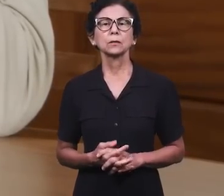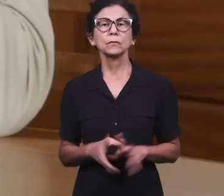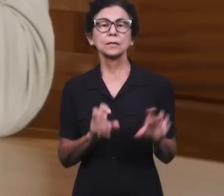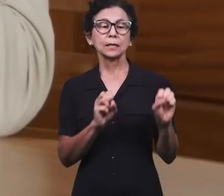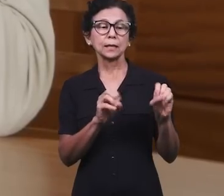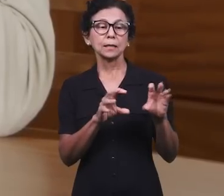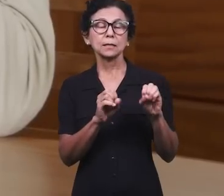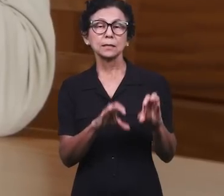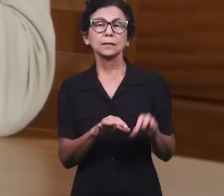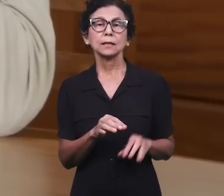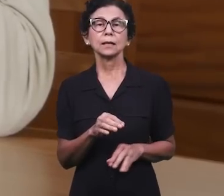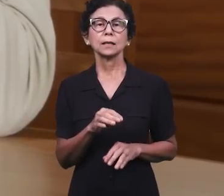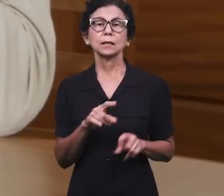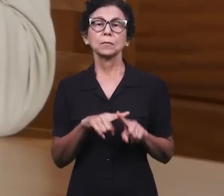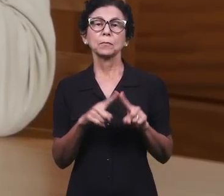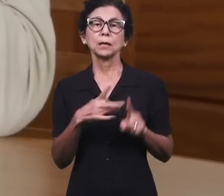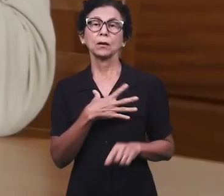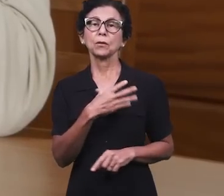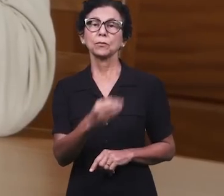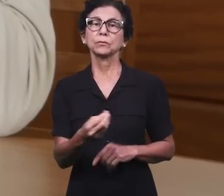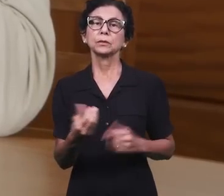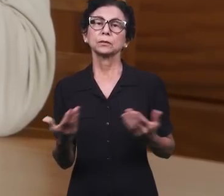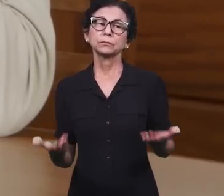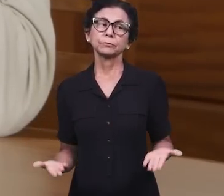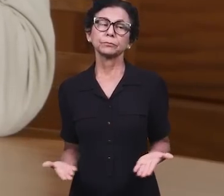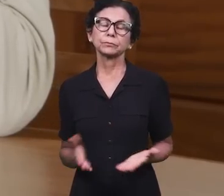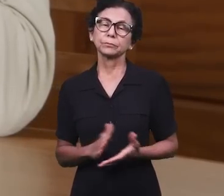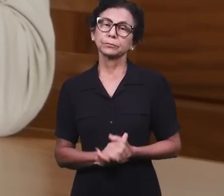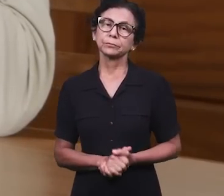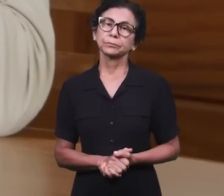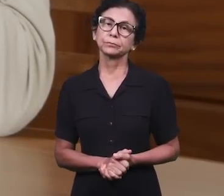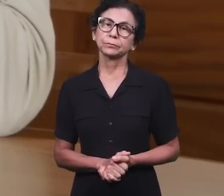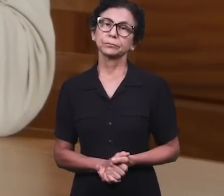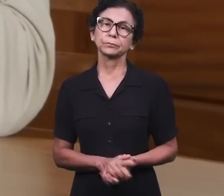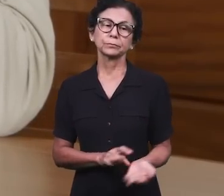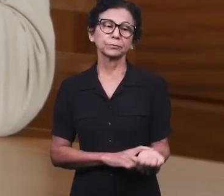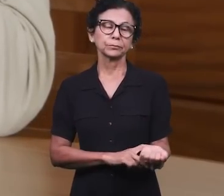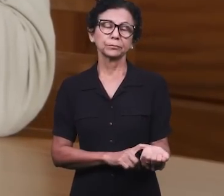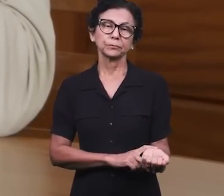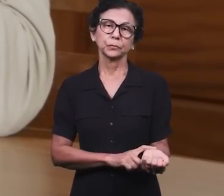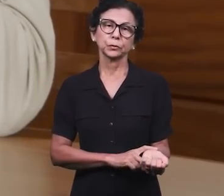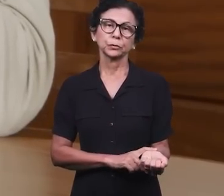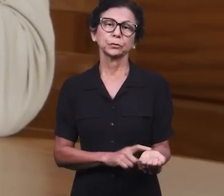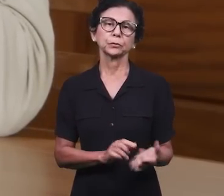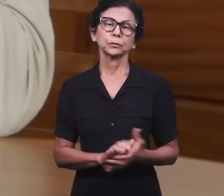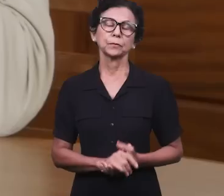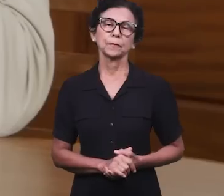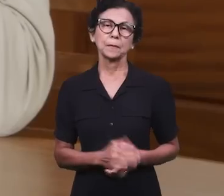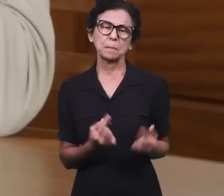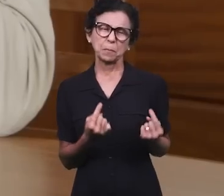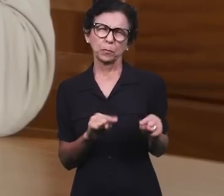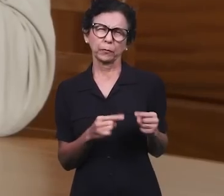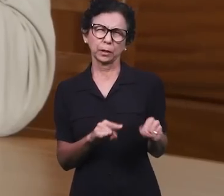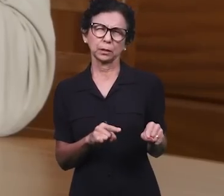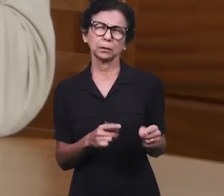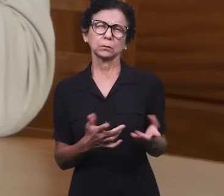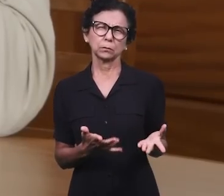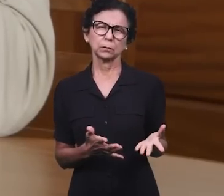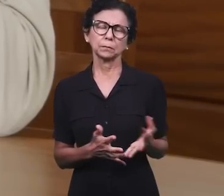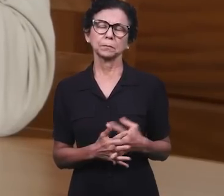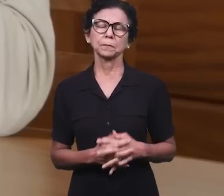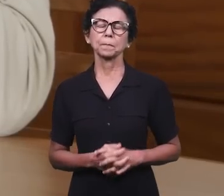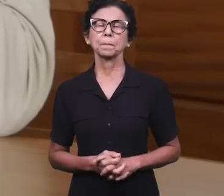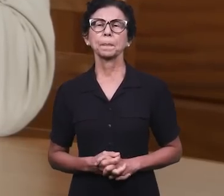herança, provocando ira nos filhos, certo? Então devemos ter cuidado com isso, porque isso, provocar ira